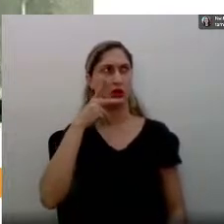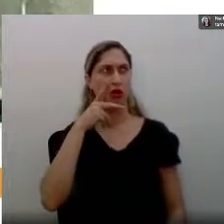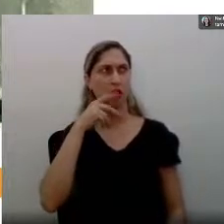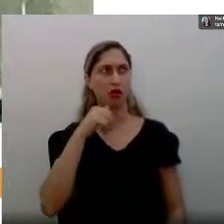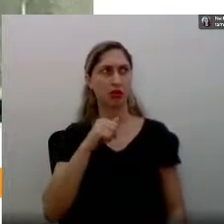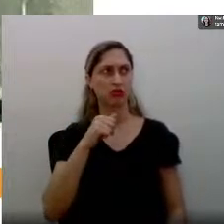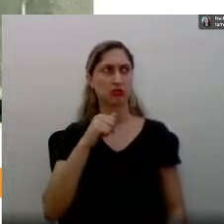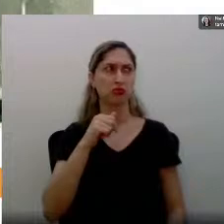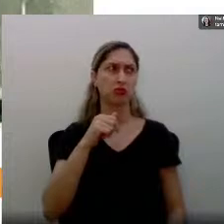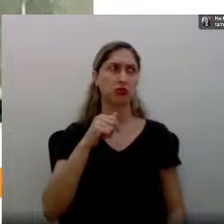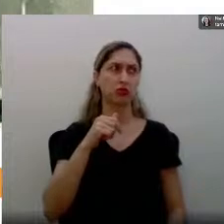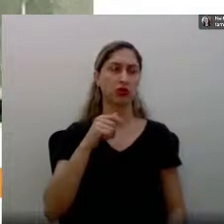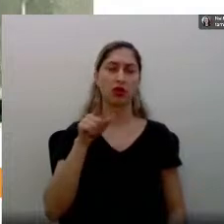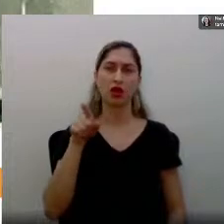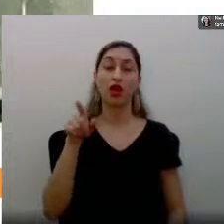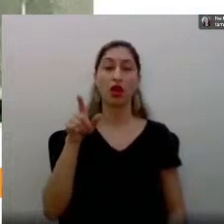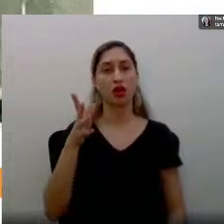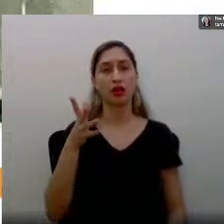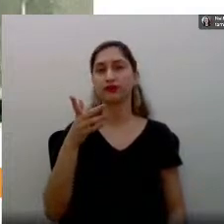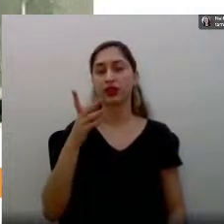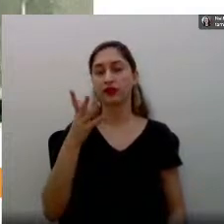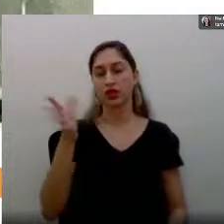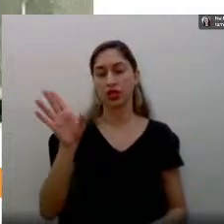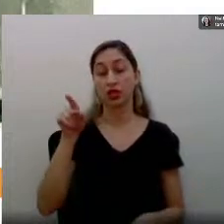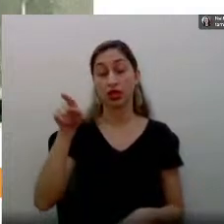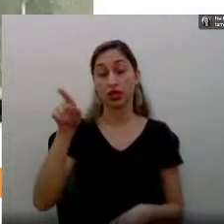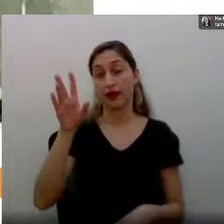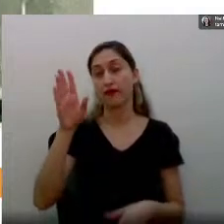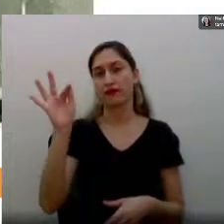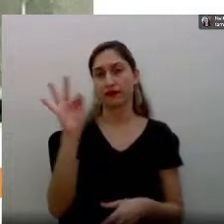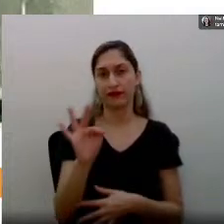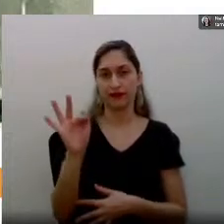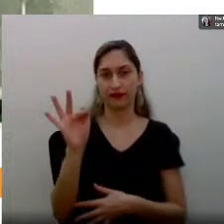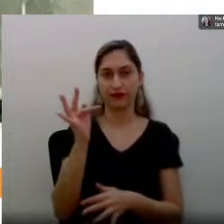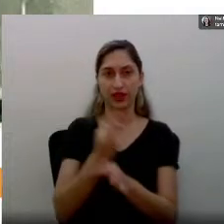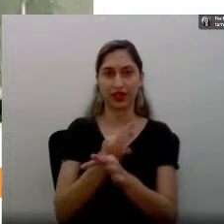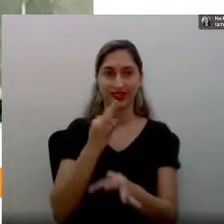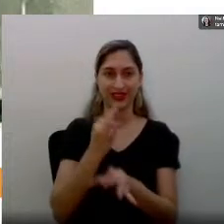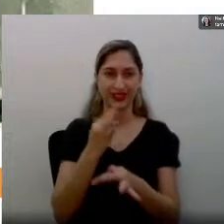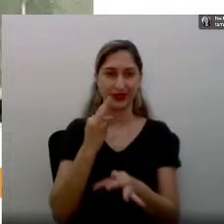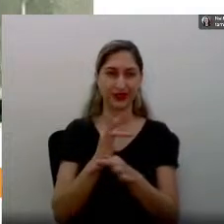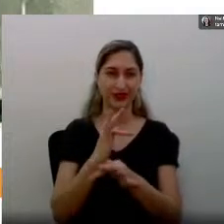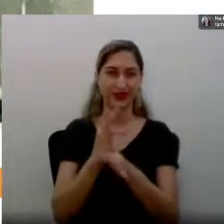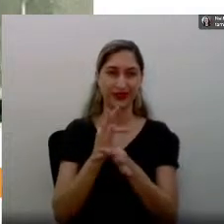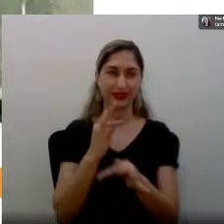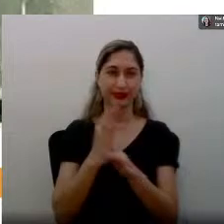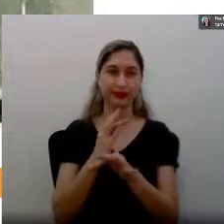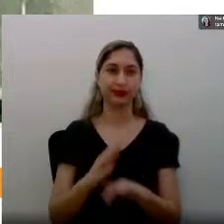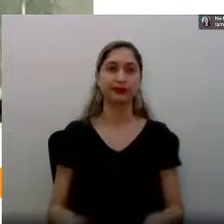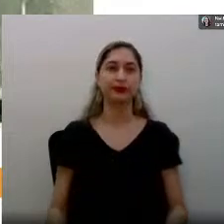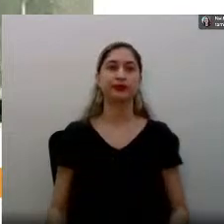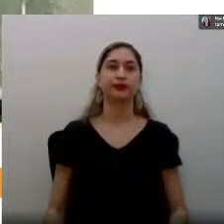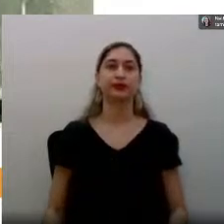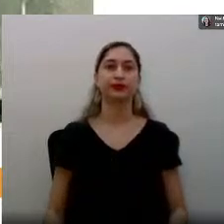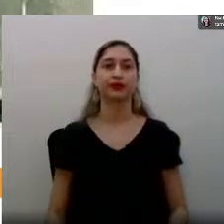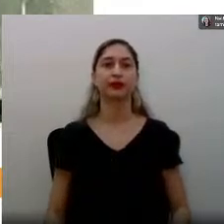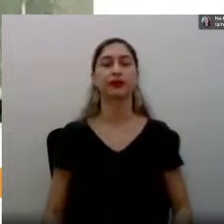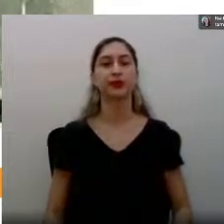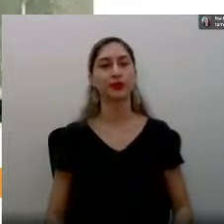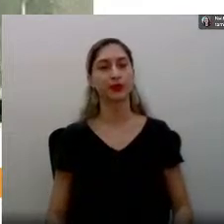ele era um físico tá ele foi pesquisador que confio sneaker ele confirmou a existência da partícula